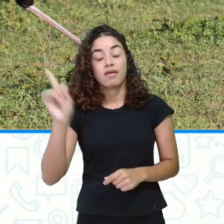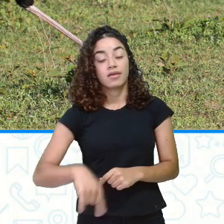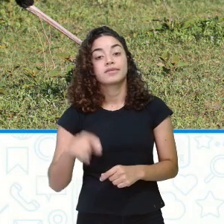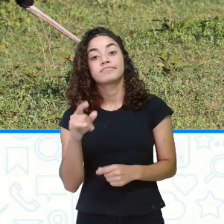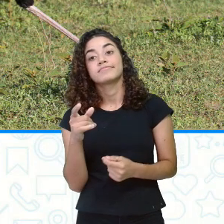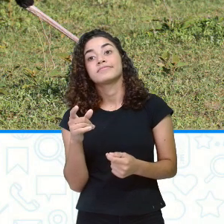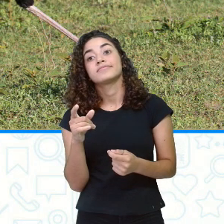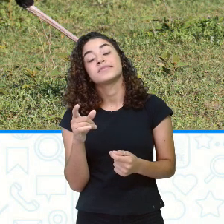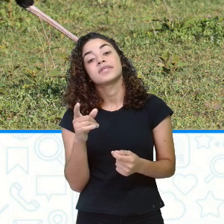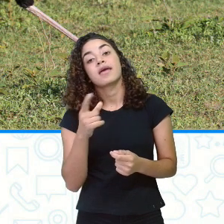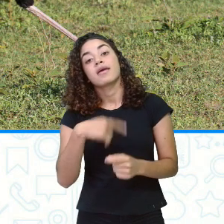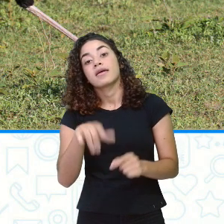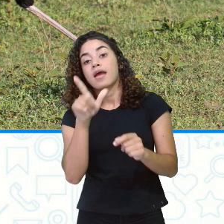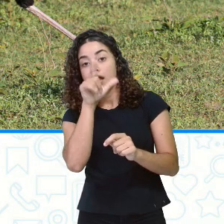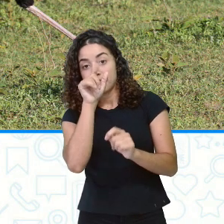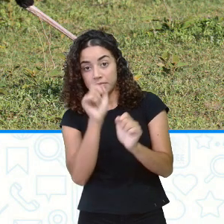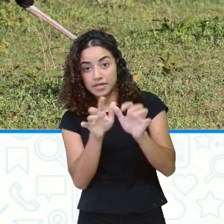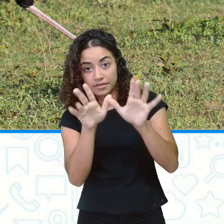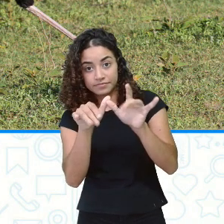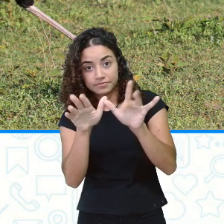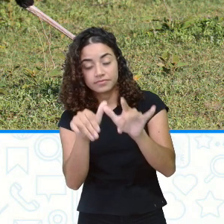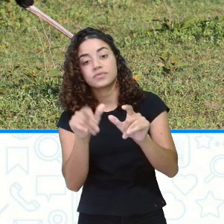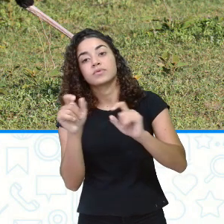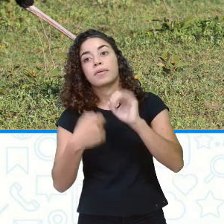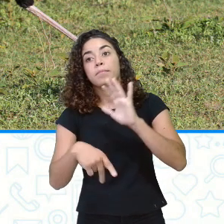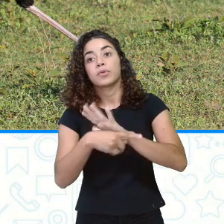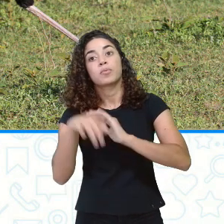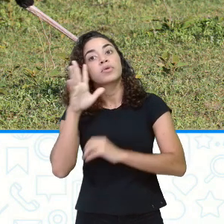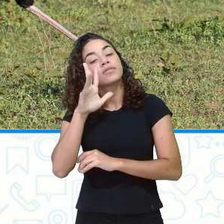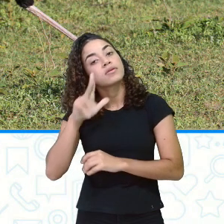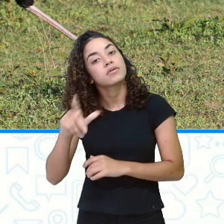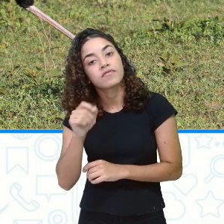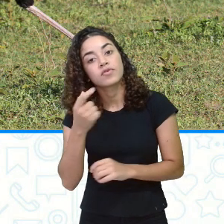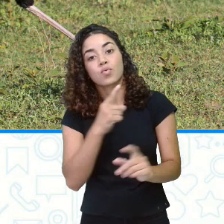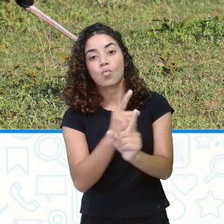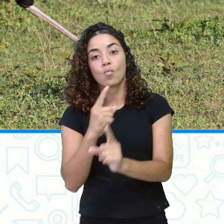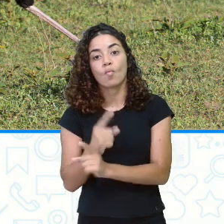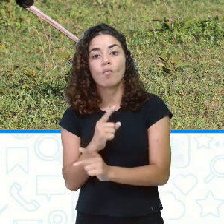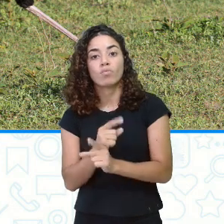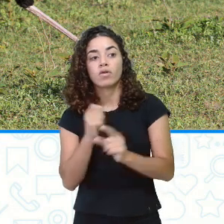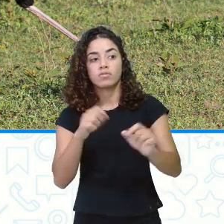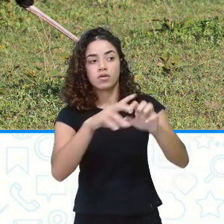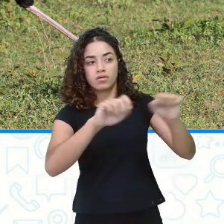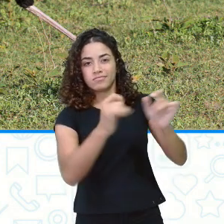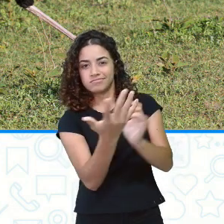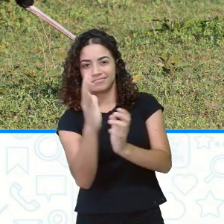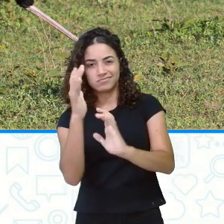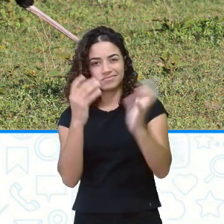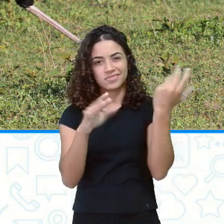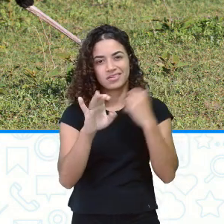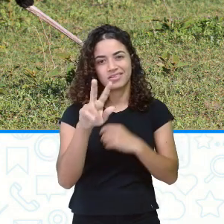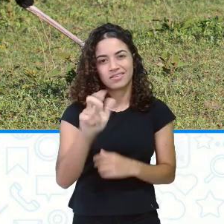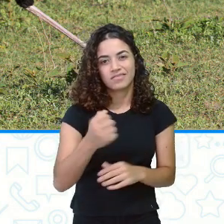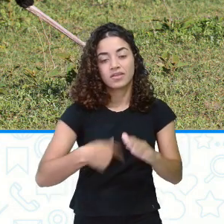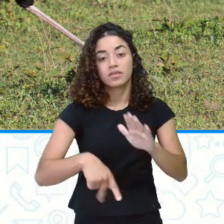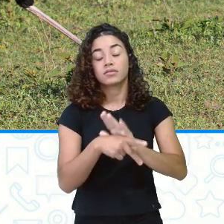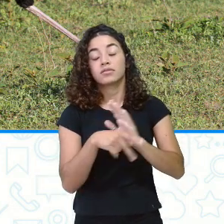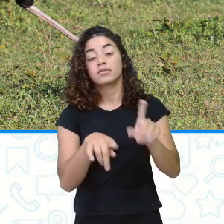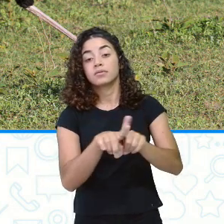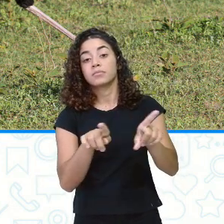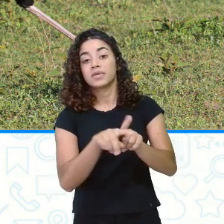uma ave endêmica da África e é encontrada geralmente nos campos abertos de erva e nas